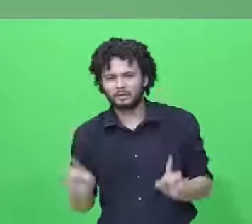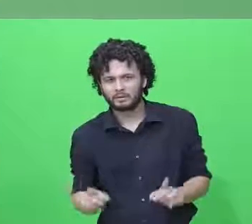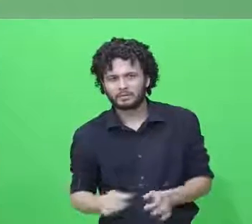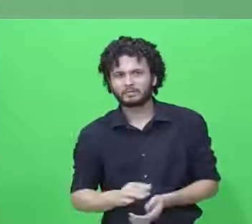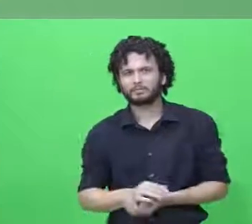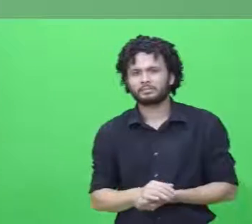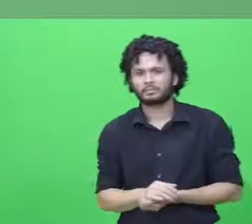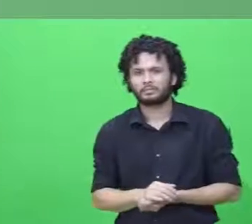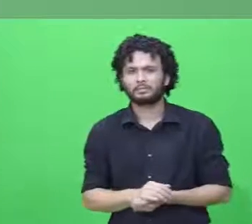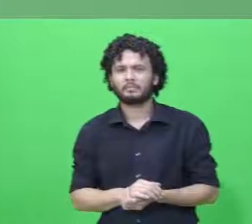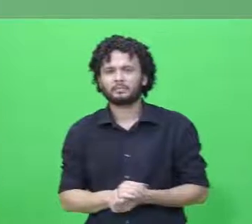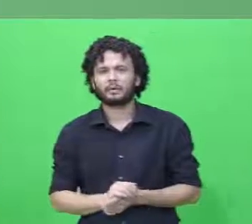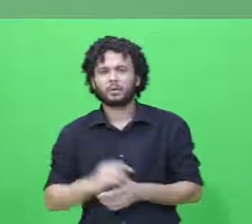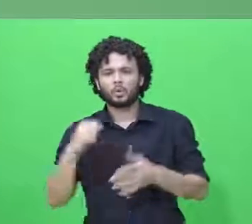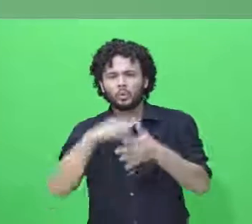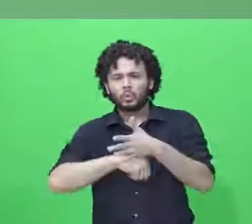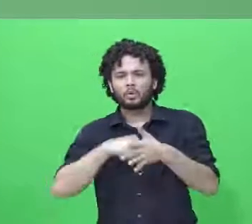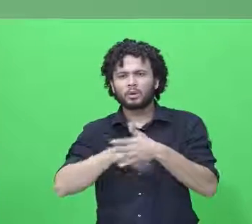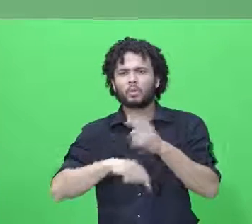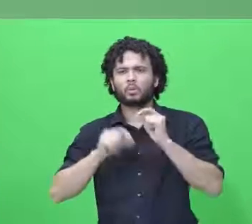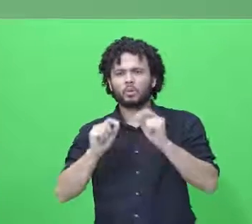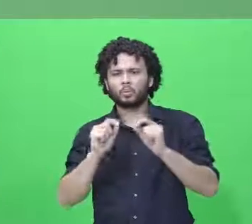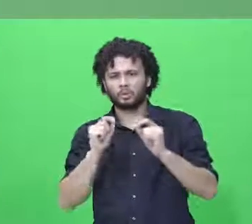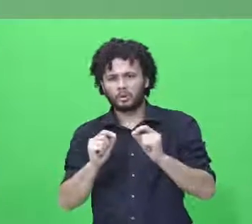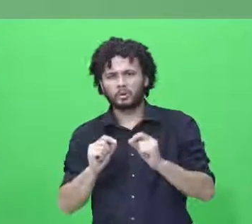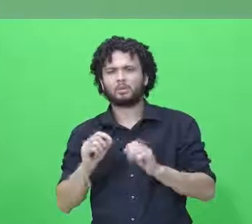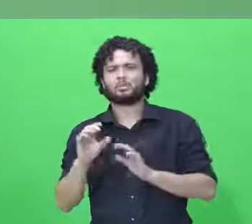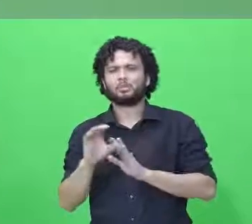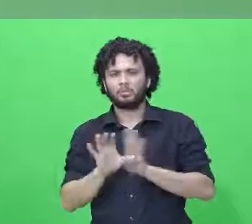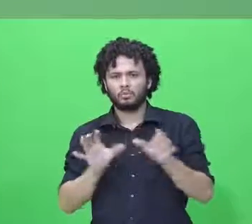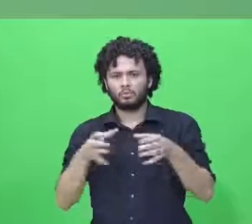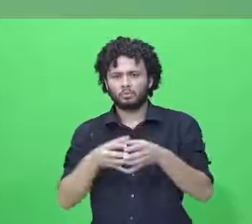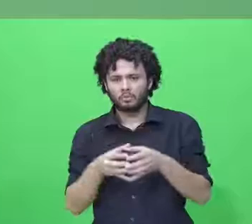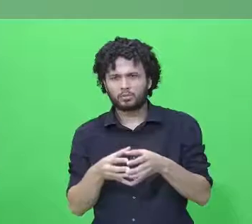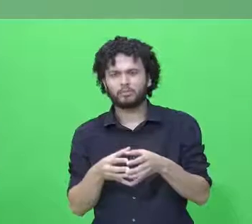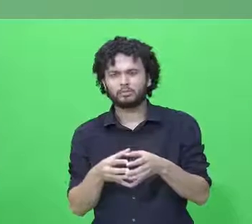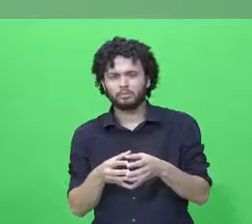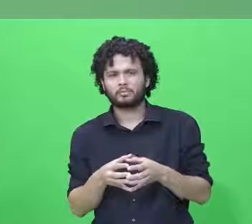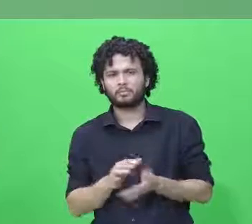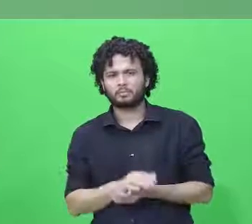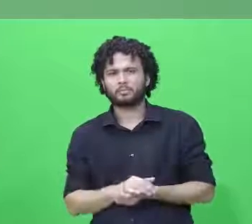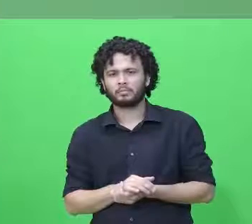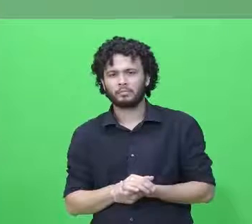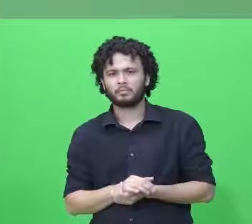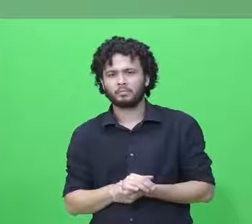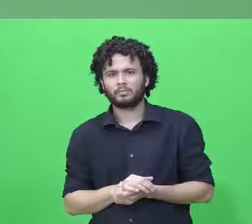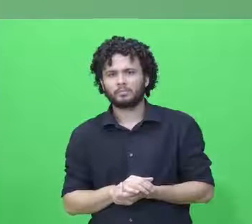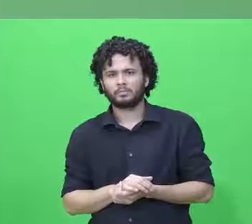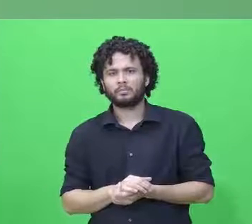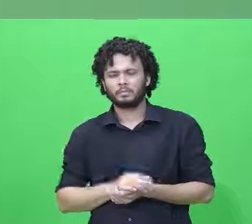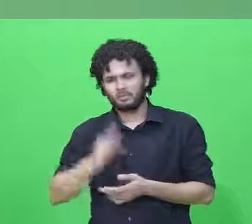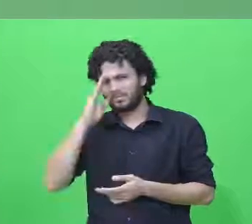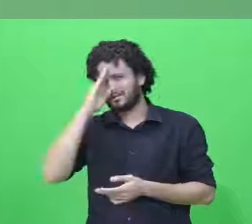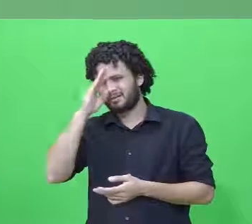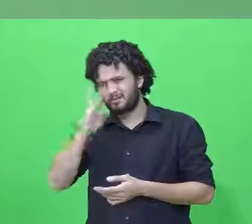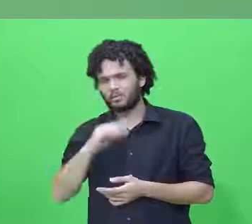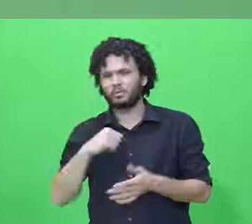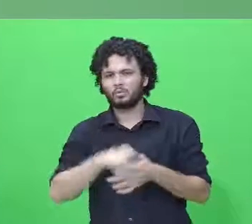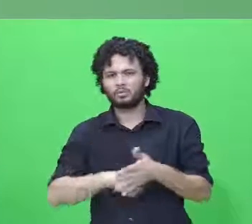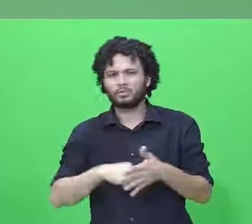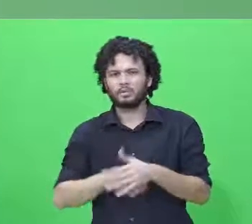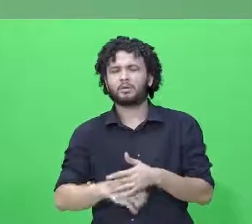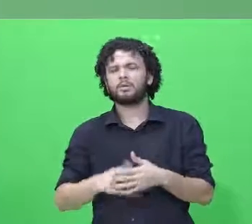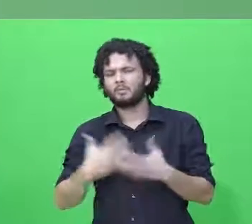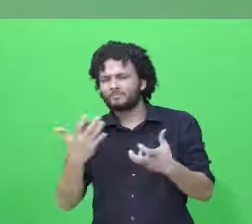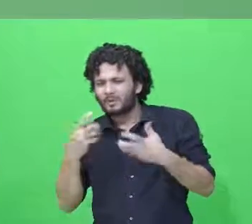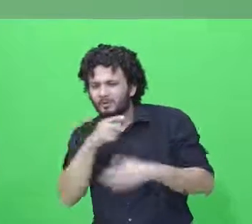é, então, para combater aí o quê? O comunismo. Então, a intentona comunista é a figura principal de combate. Espero que